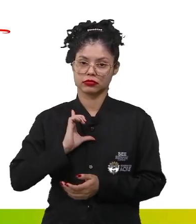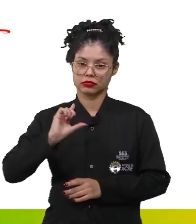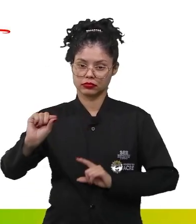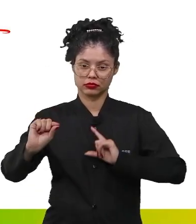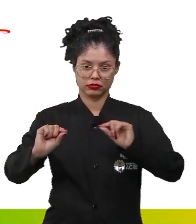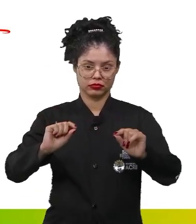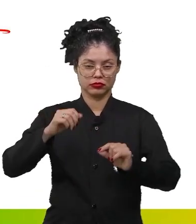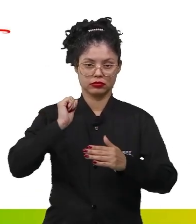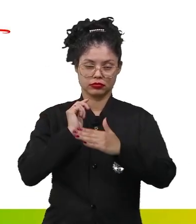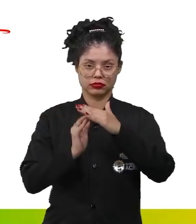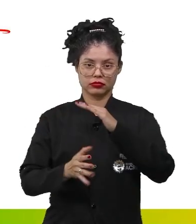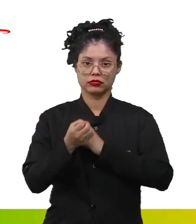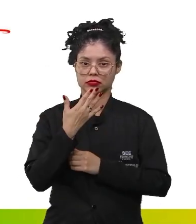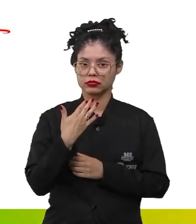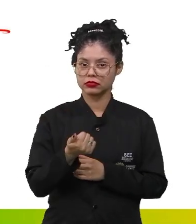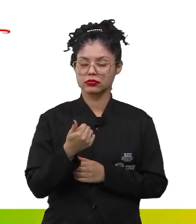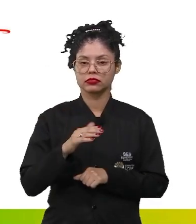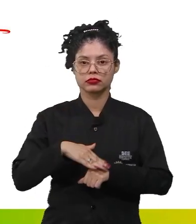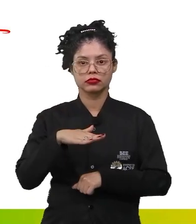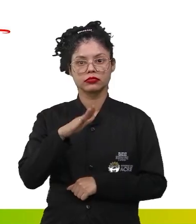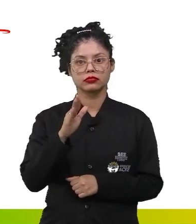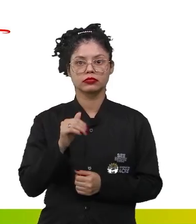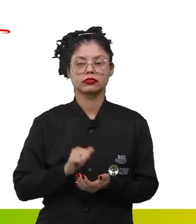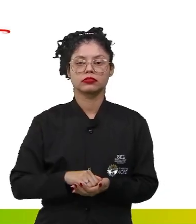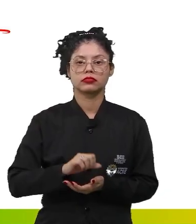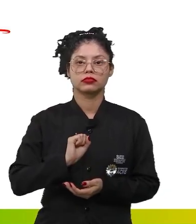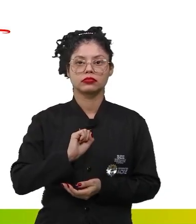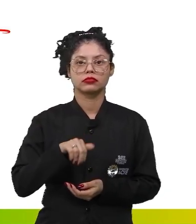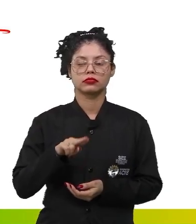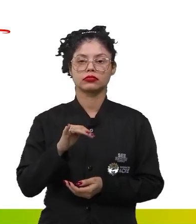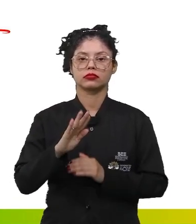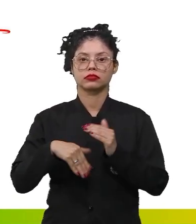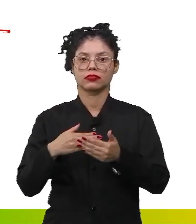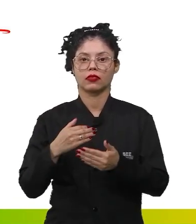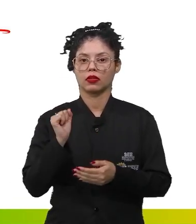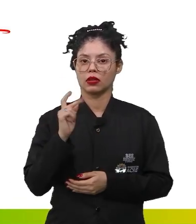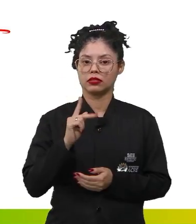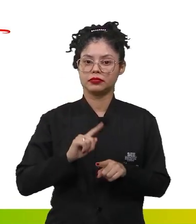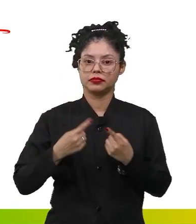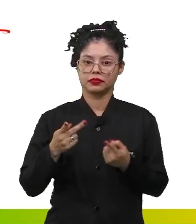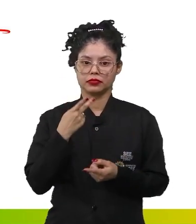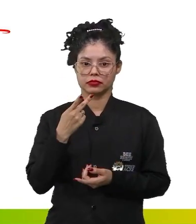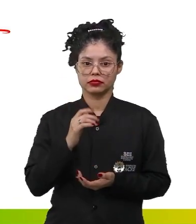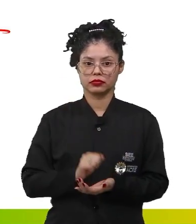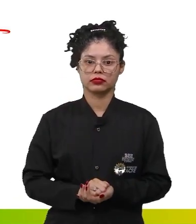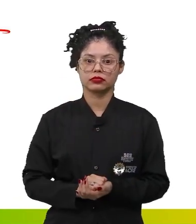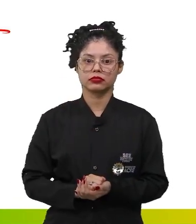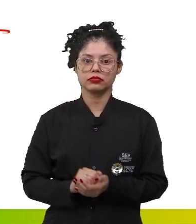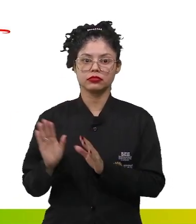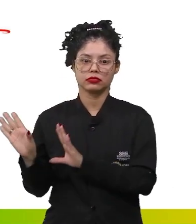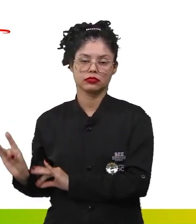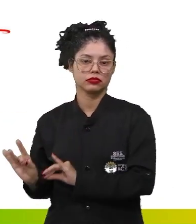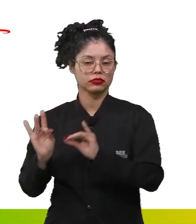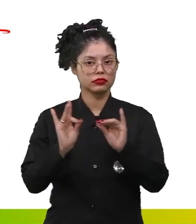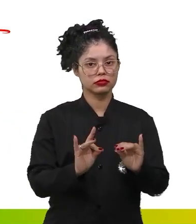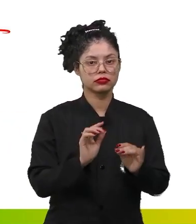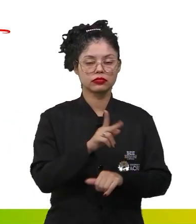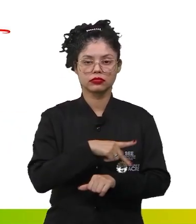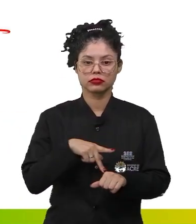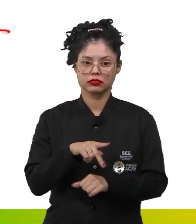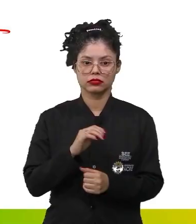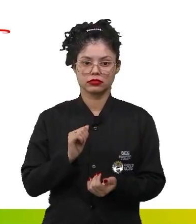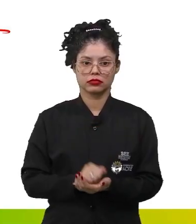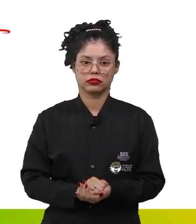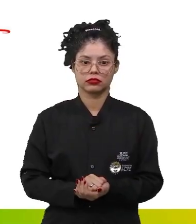são migrantes, até aí tudo bem, a maioria de países subdesenvolvidos, ok. Mas quando ele diz que se deslocam para